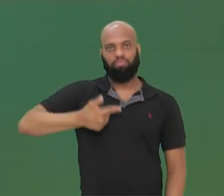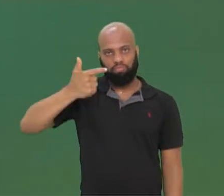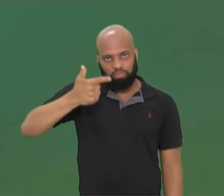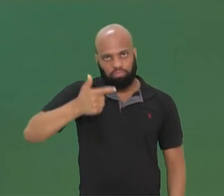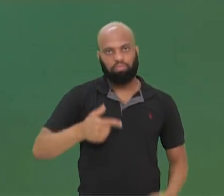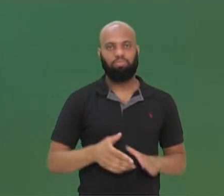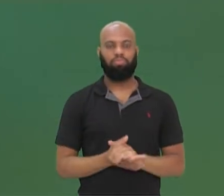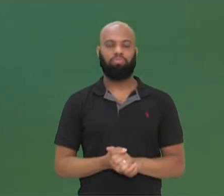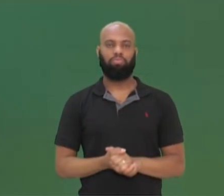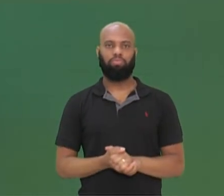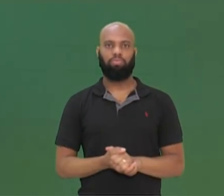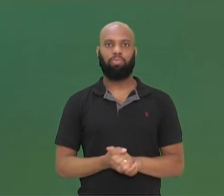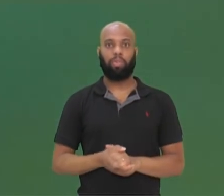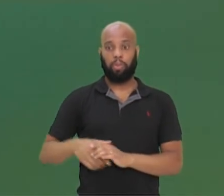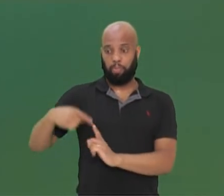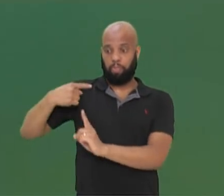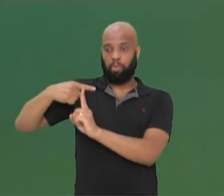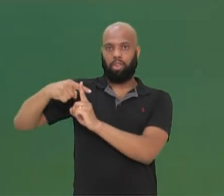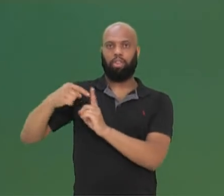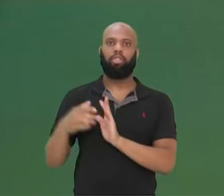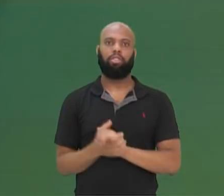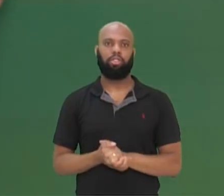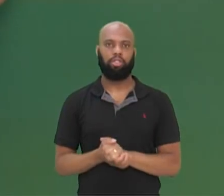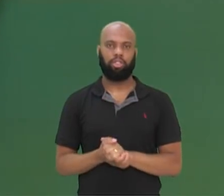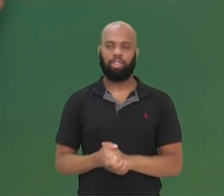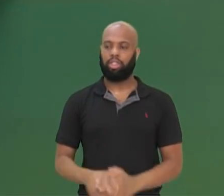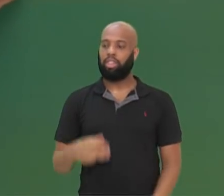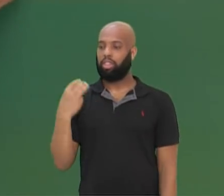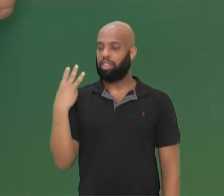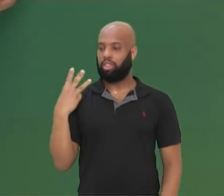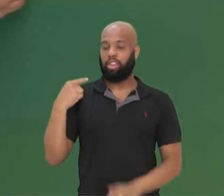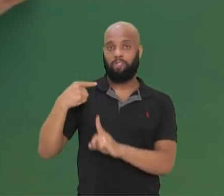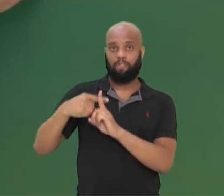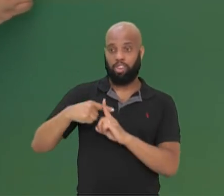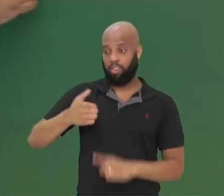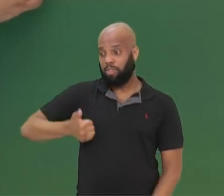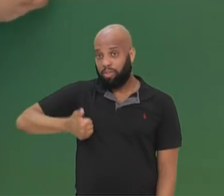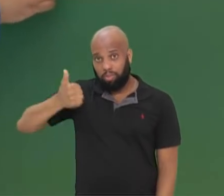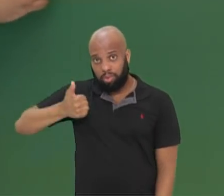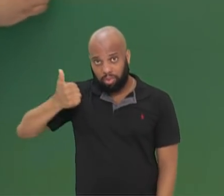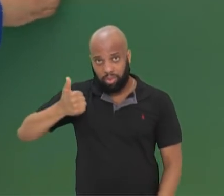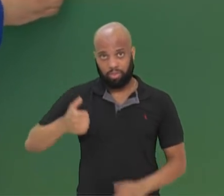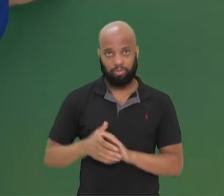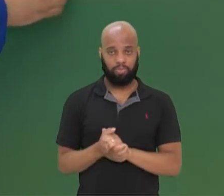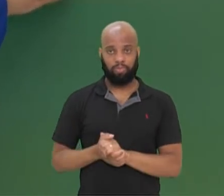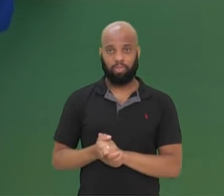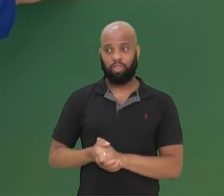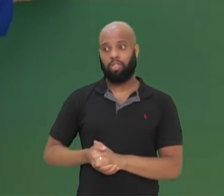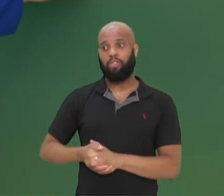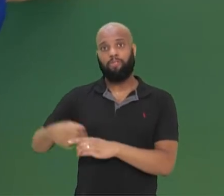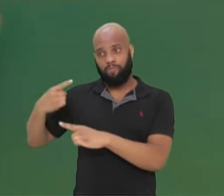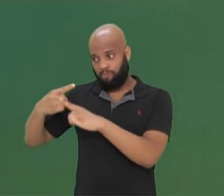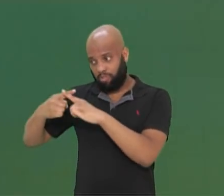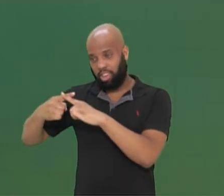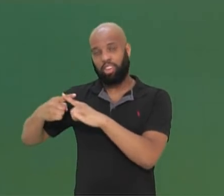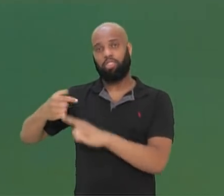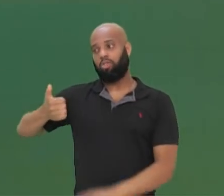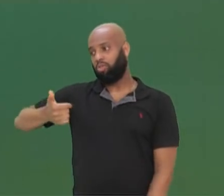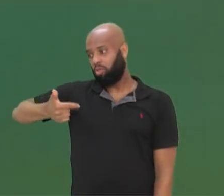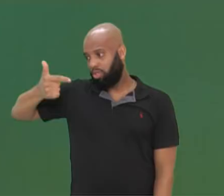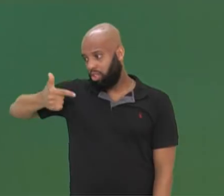segundo, mais 3 vezes o primeiro vezes o segundo ao